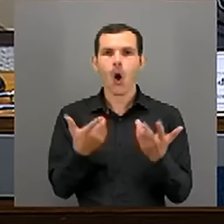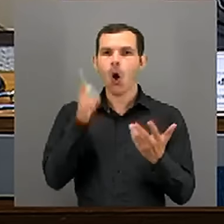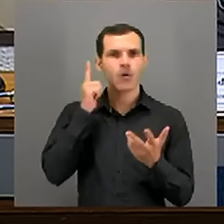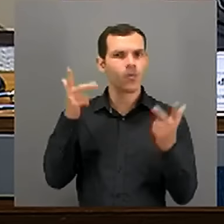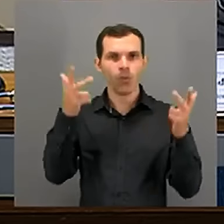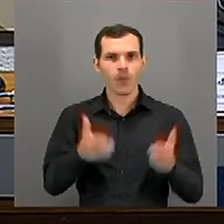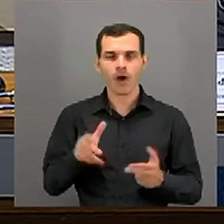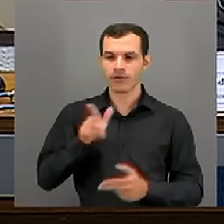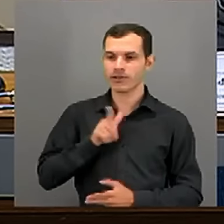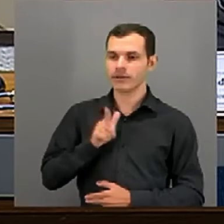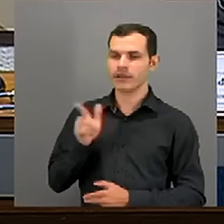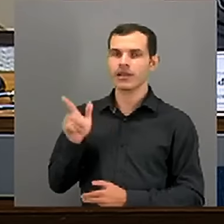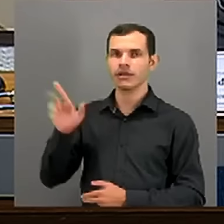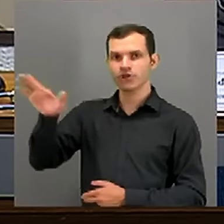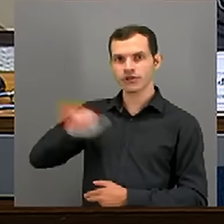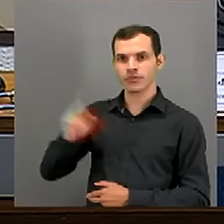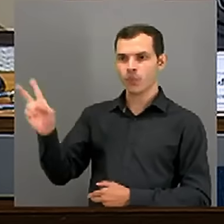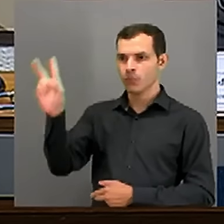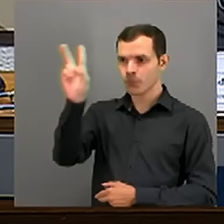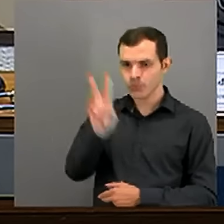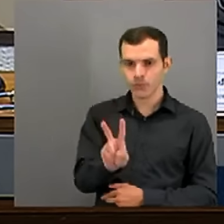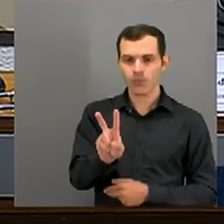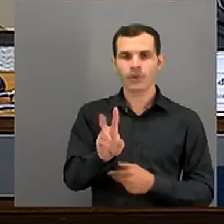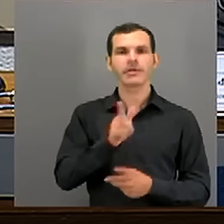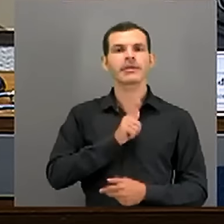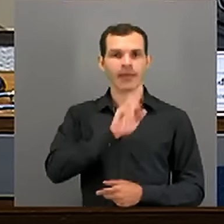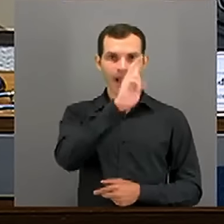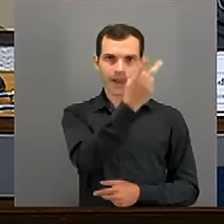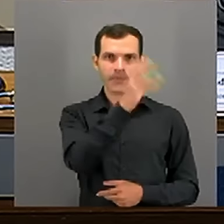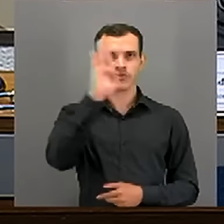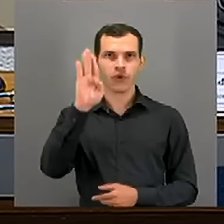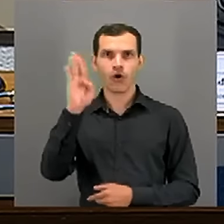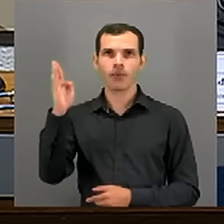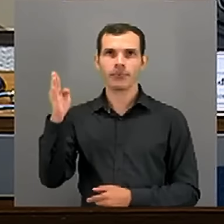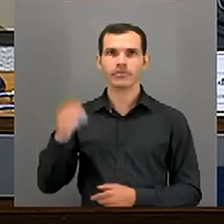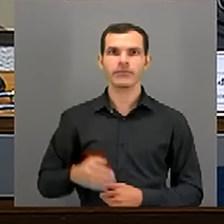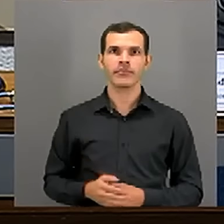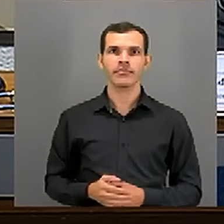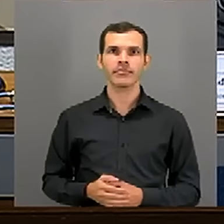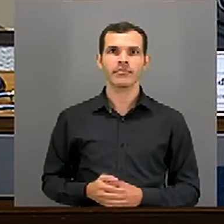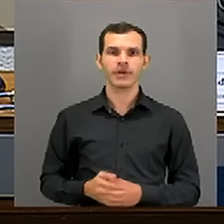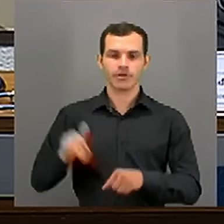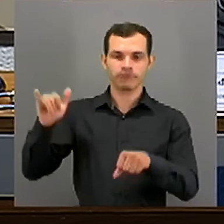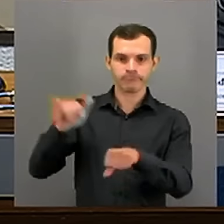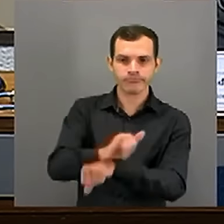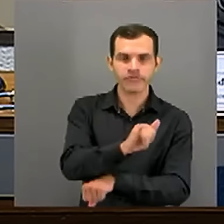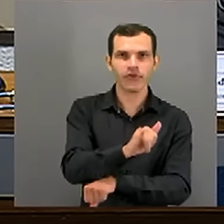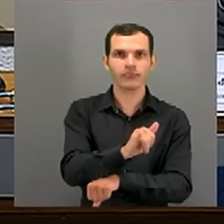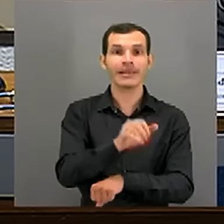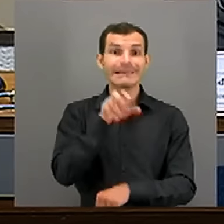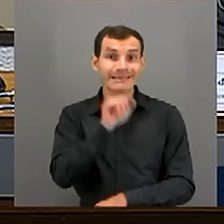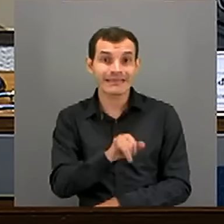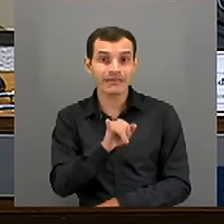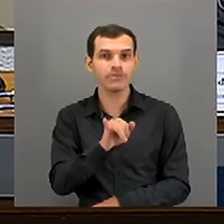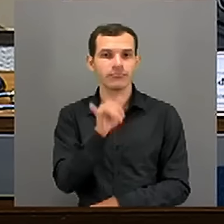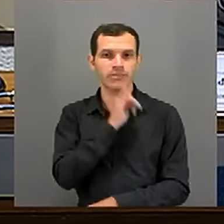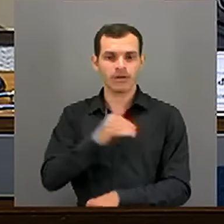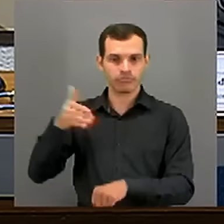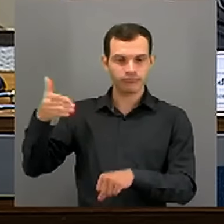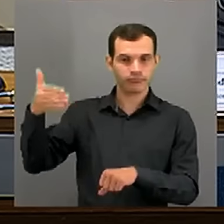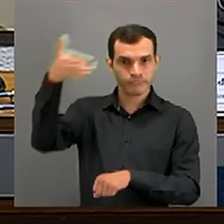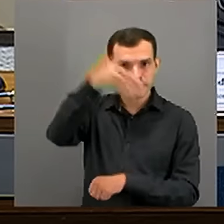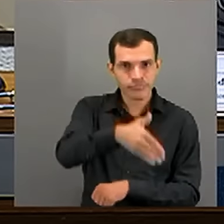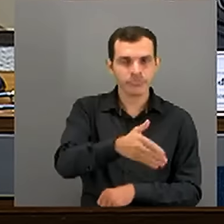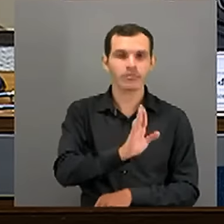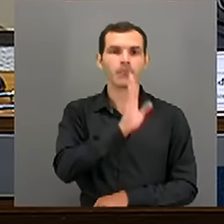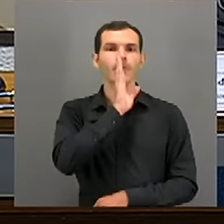convocados receberam habeas corpus para não comparecerem e, se comparecessem, ficarem